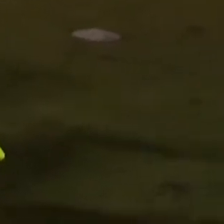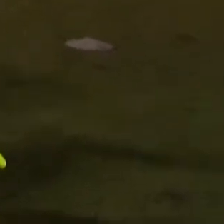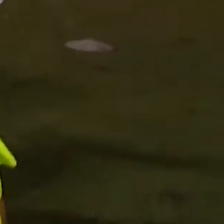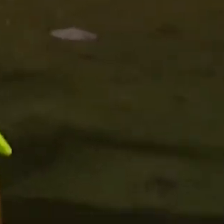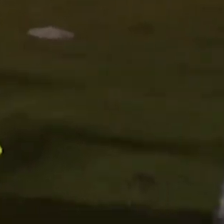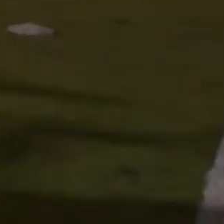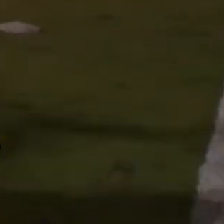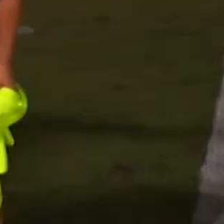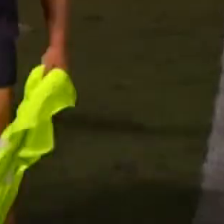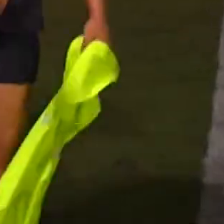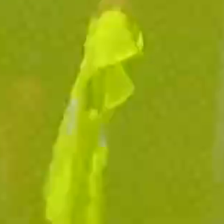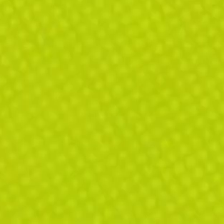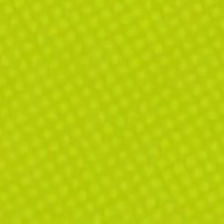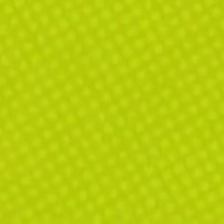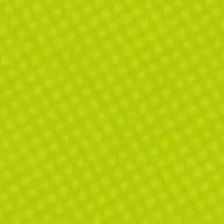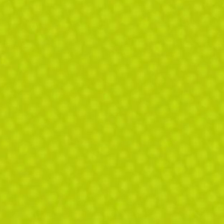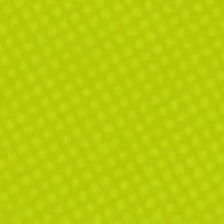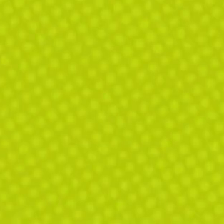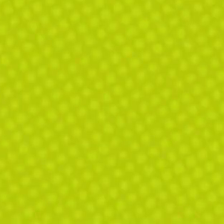o